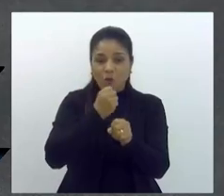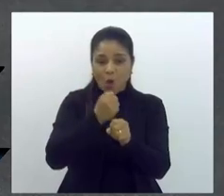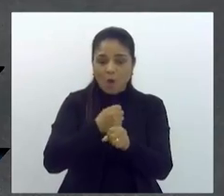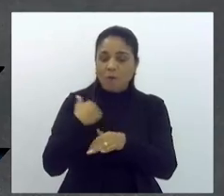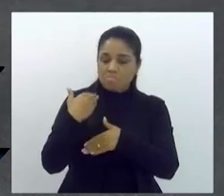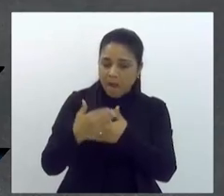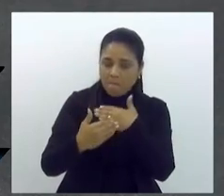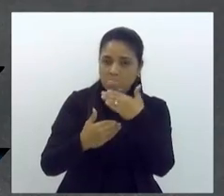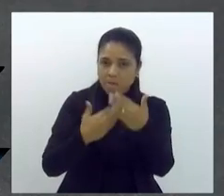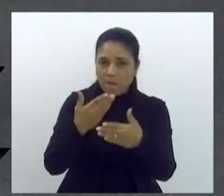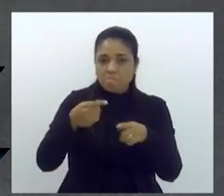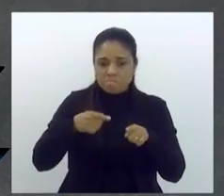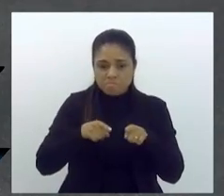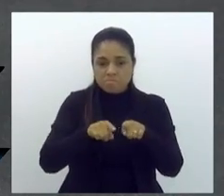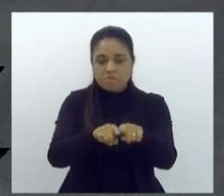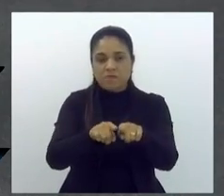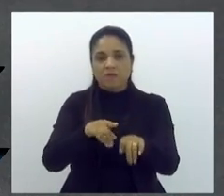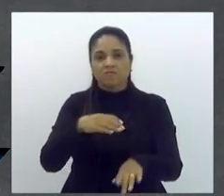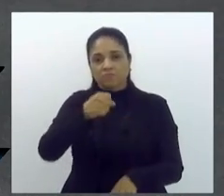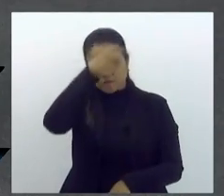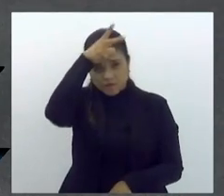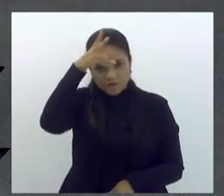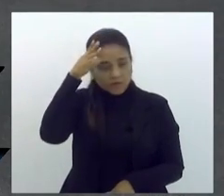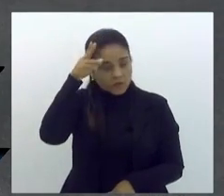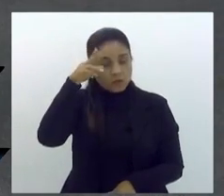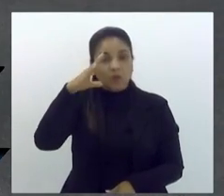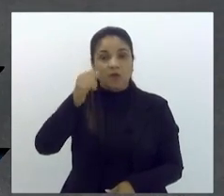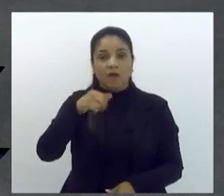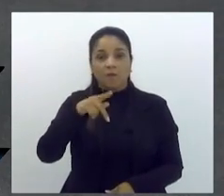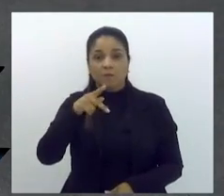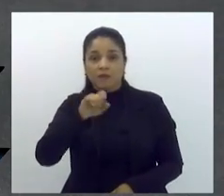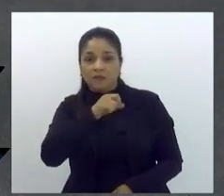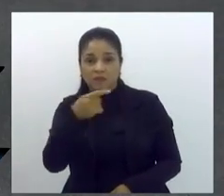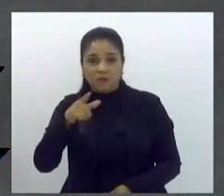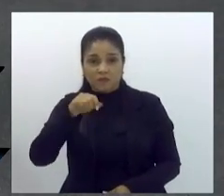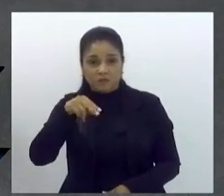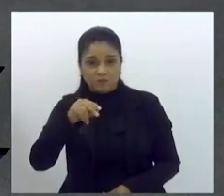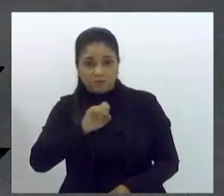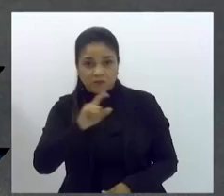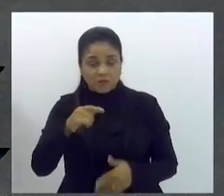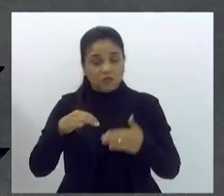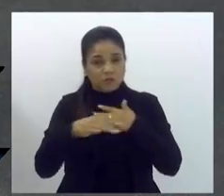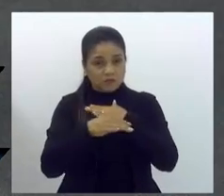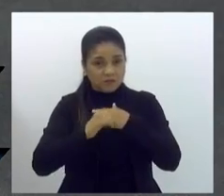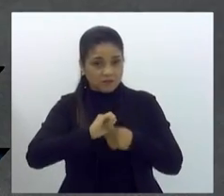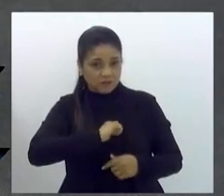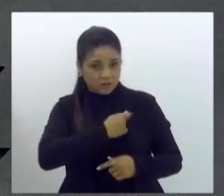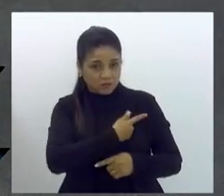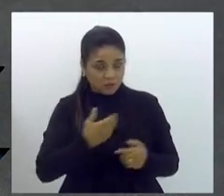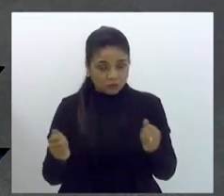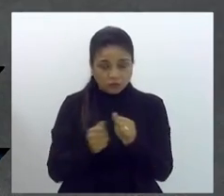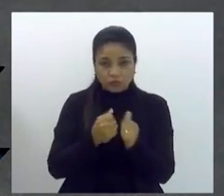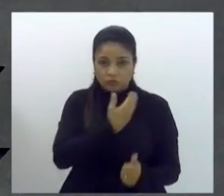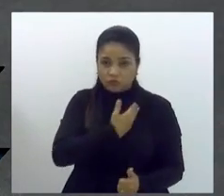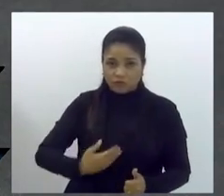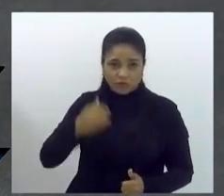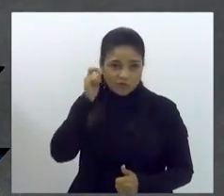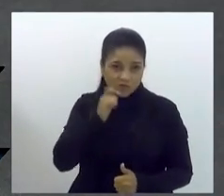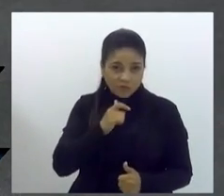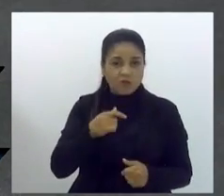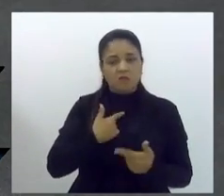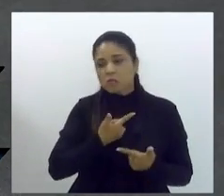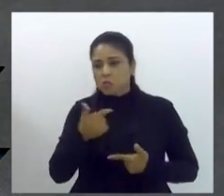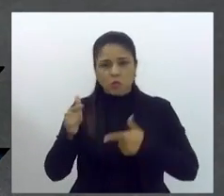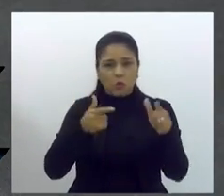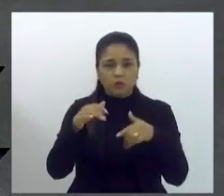nessa parceria do Capitão Nelson Governador Cláudio Castro por toda a cidade de São Gonçalo e em outros municípios não é diferente como Deputado